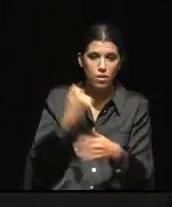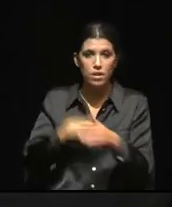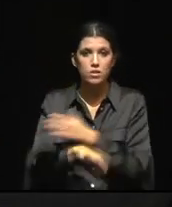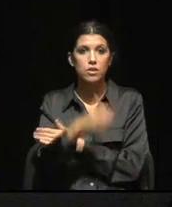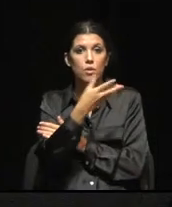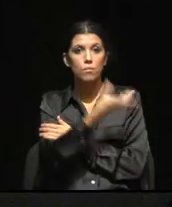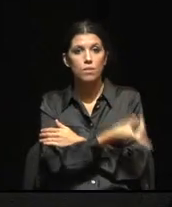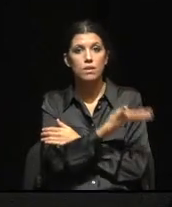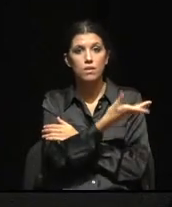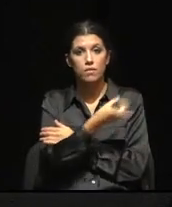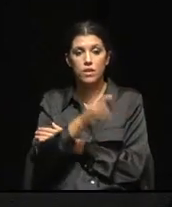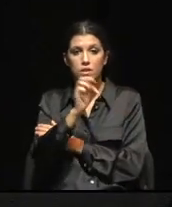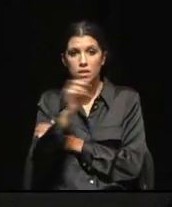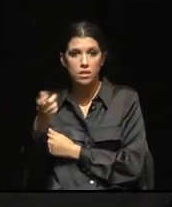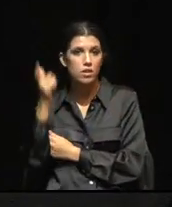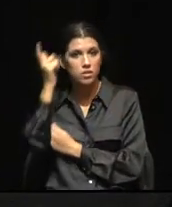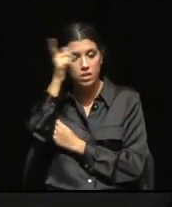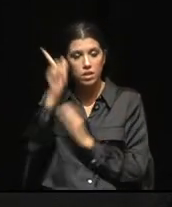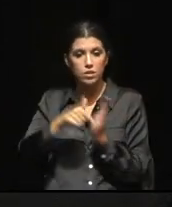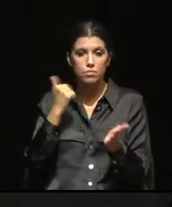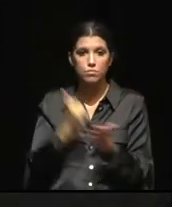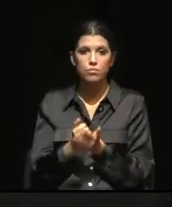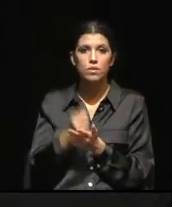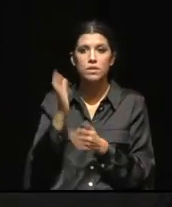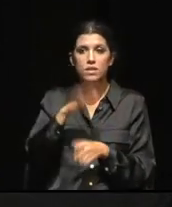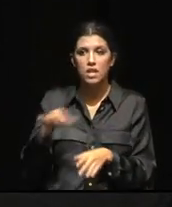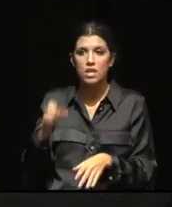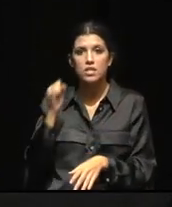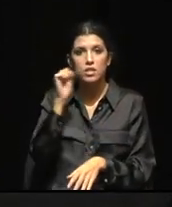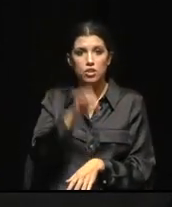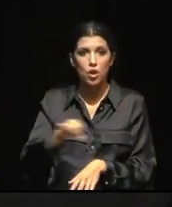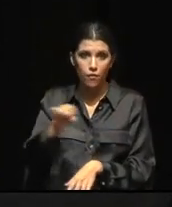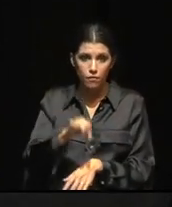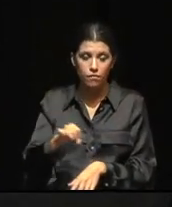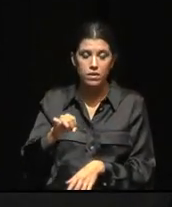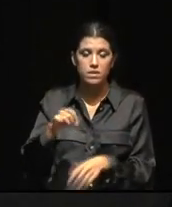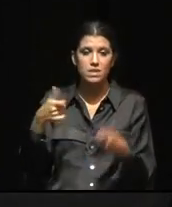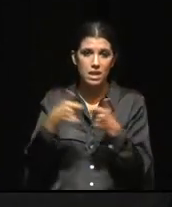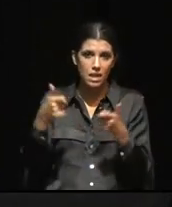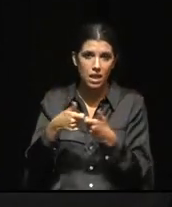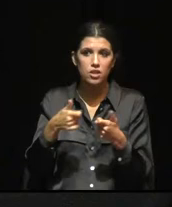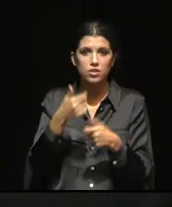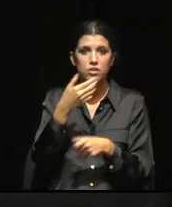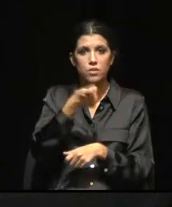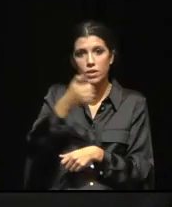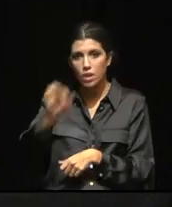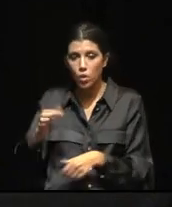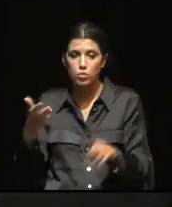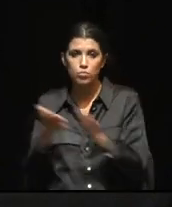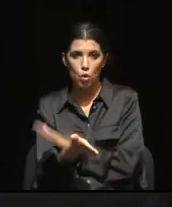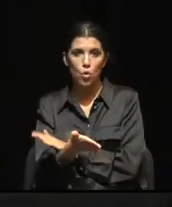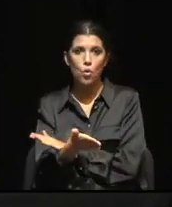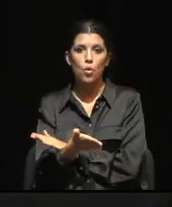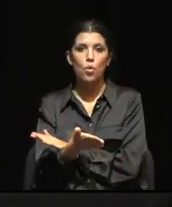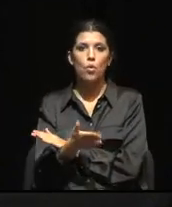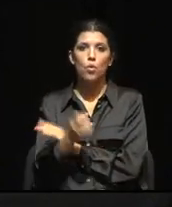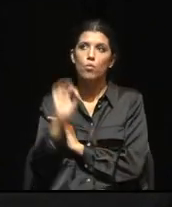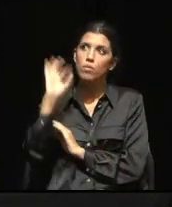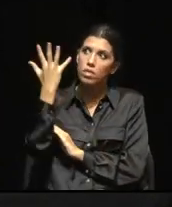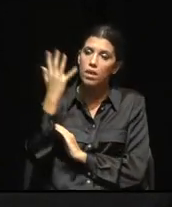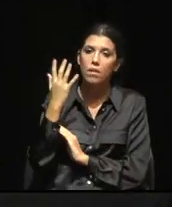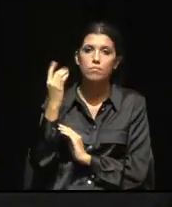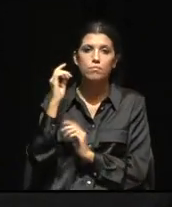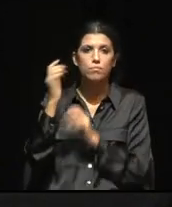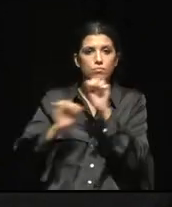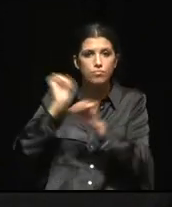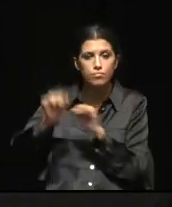em 1933 licenciou-se em ciências geofísicas em 1958 tendo ingressado como meteorologista